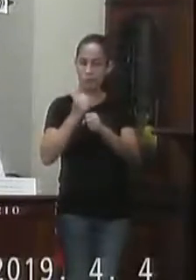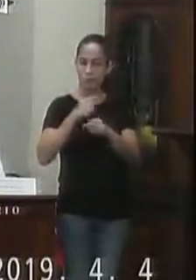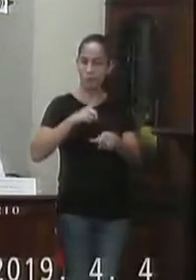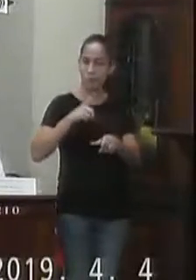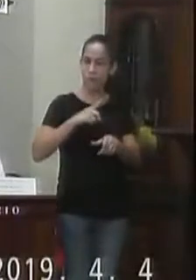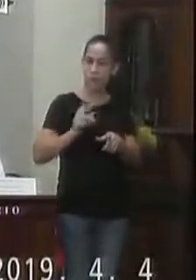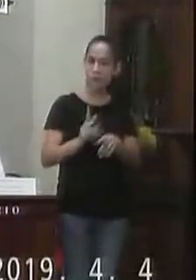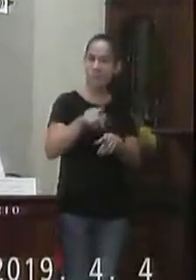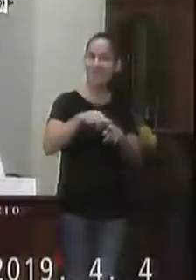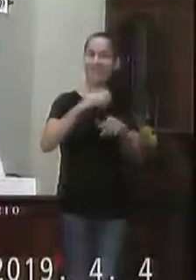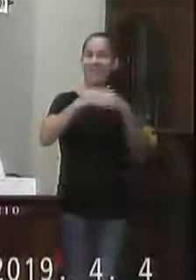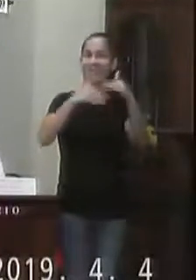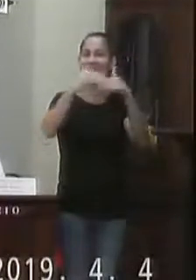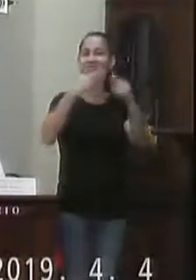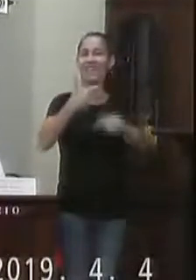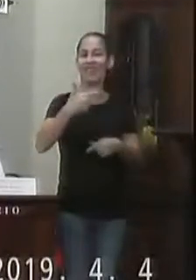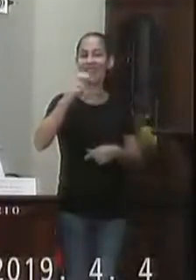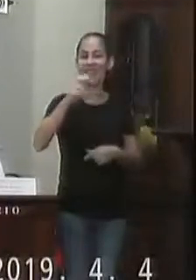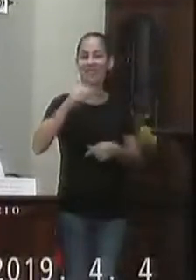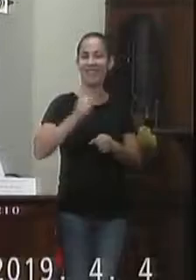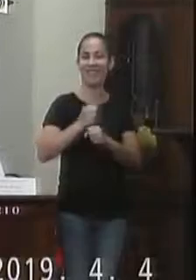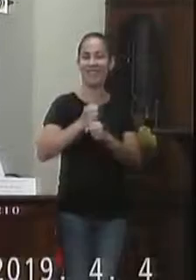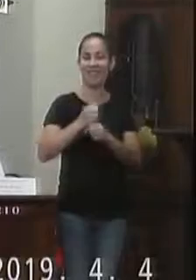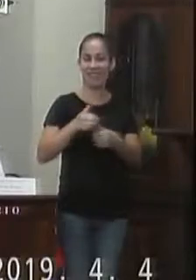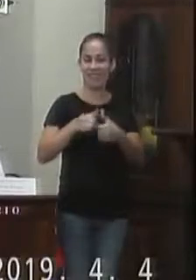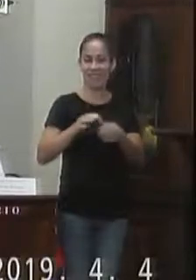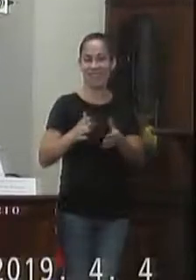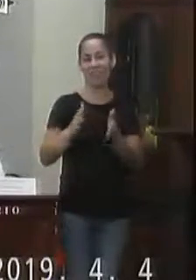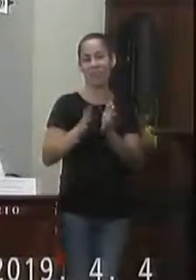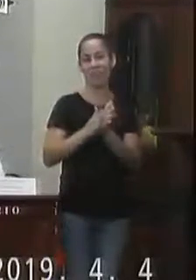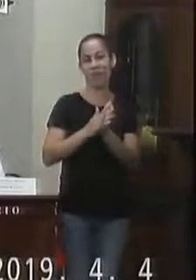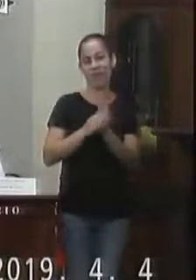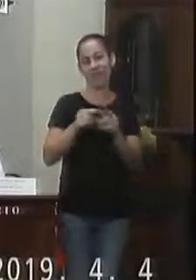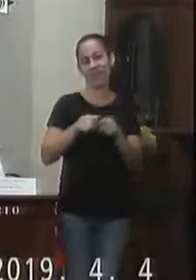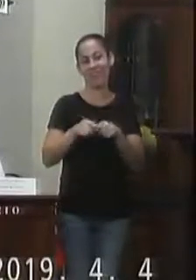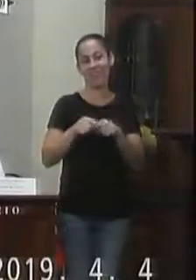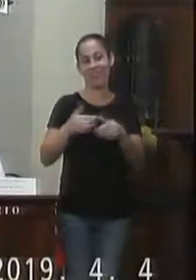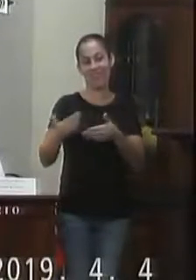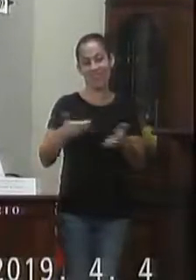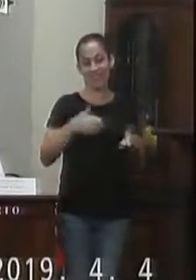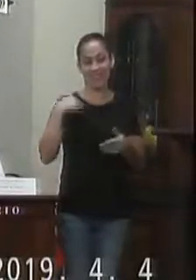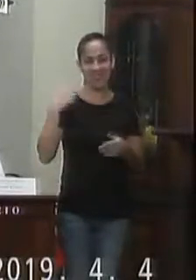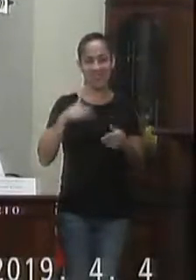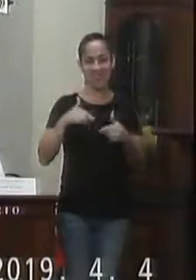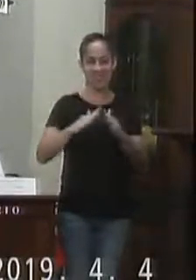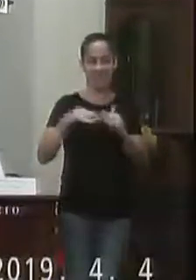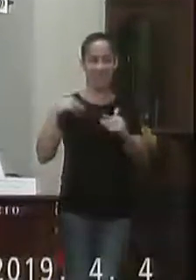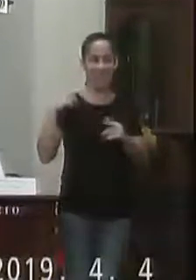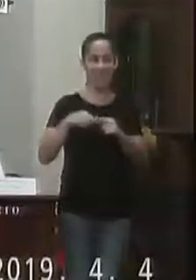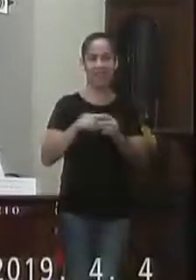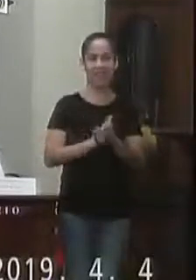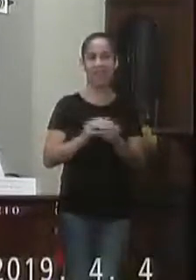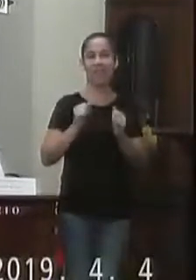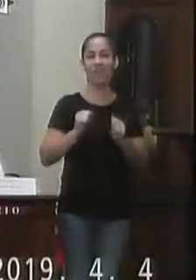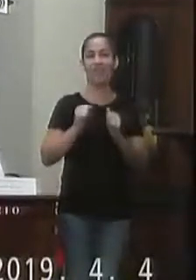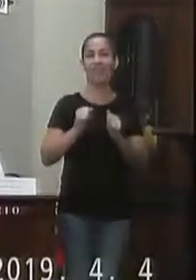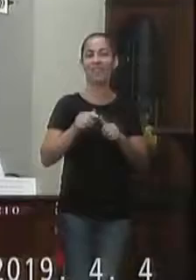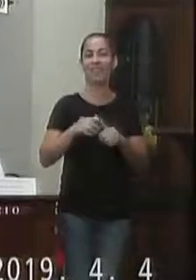nós temos, e os próximos 25 que os senhores terão no município. Bem-vindos a Valença e conte com esse vereador e com essa Casa de Leis para que possamos